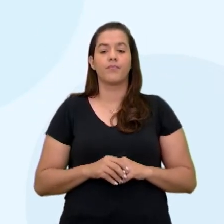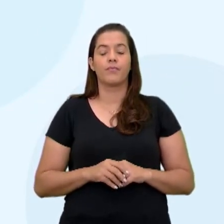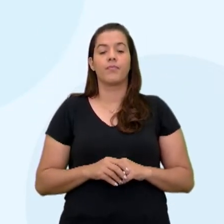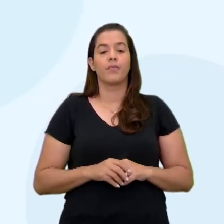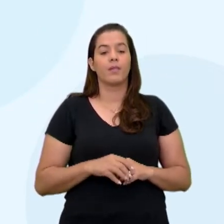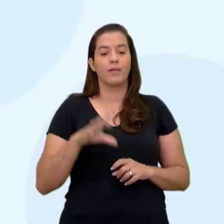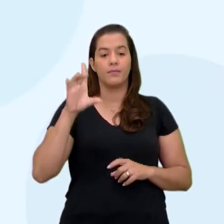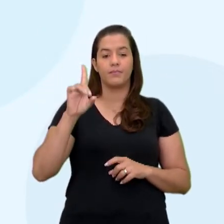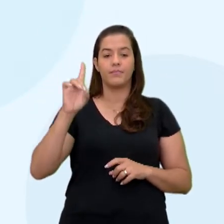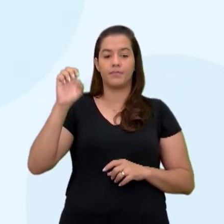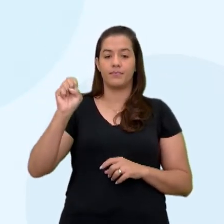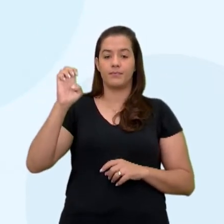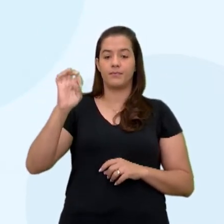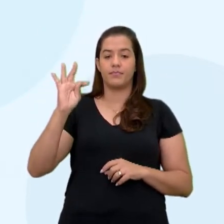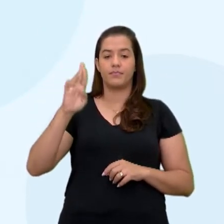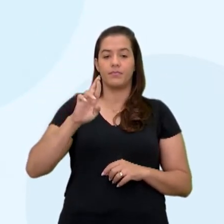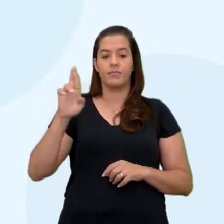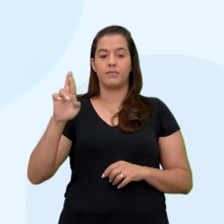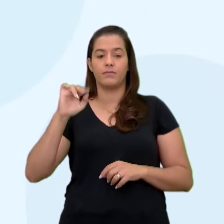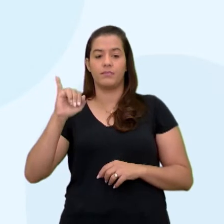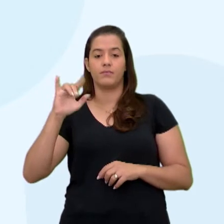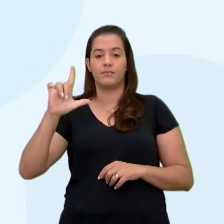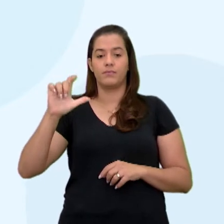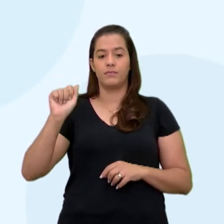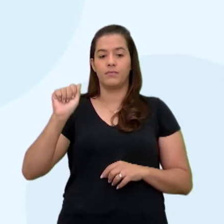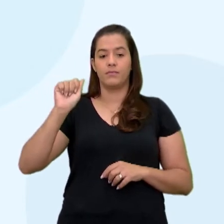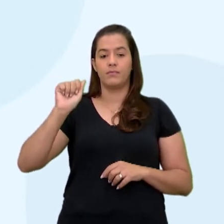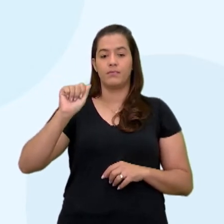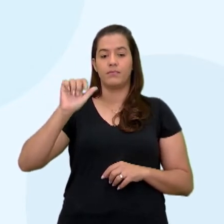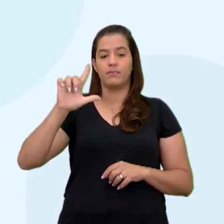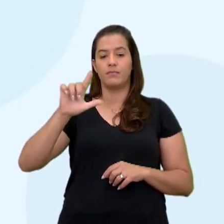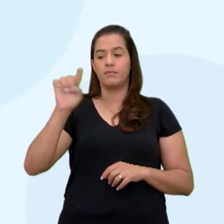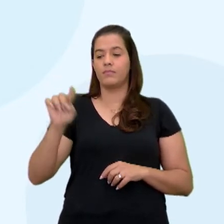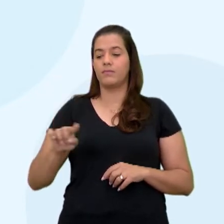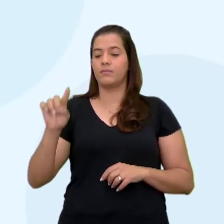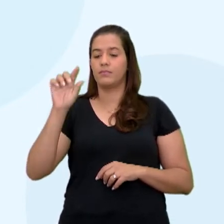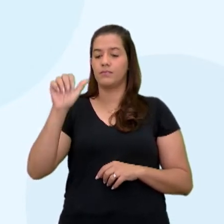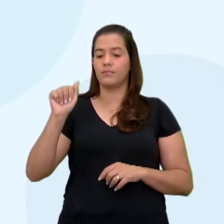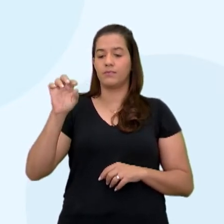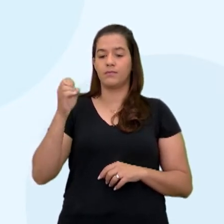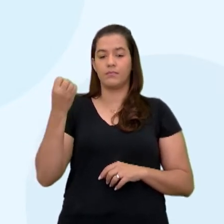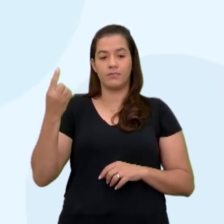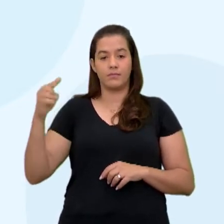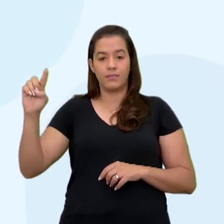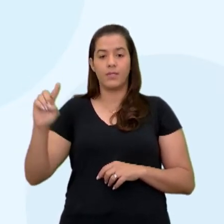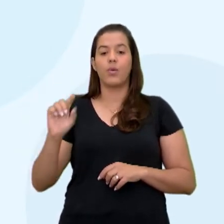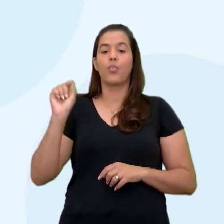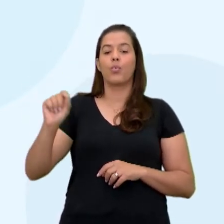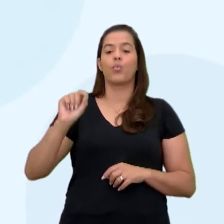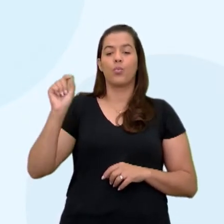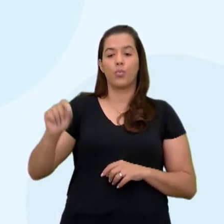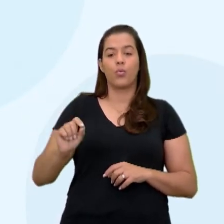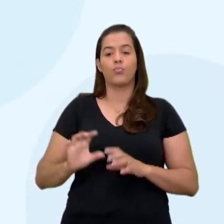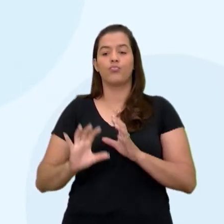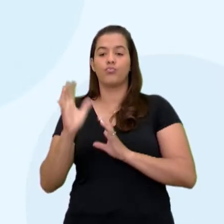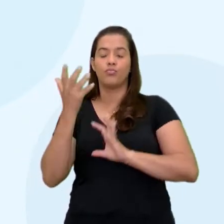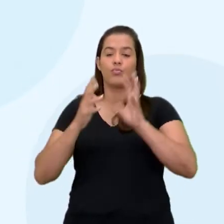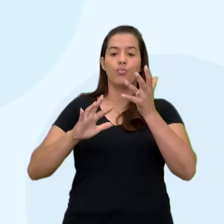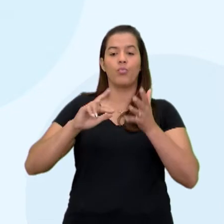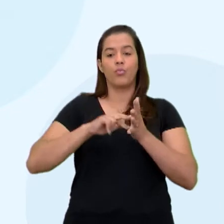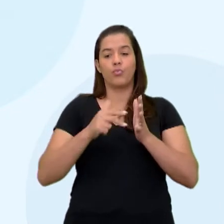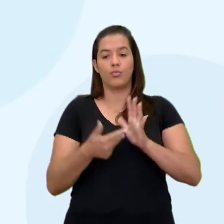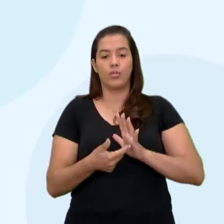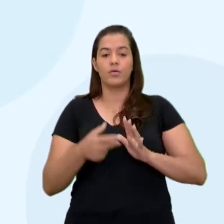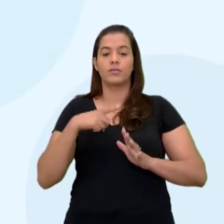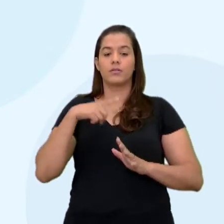Desterritorialização é o fenômeno que implica na perda de significado em relação ao